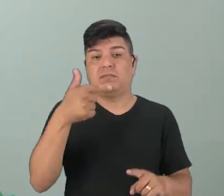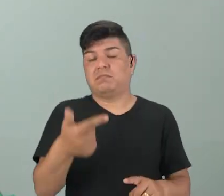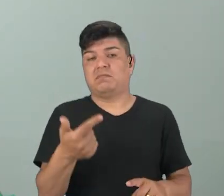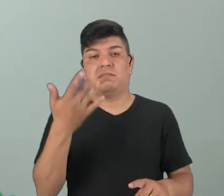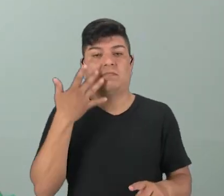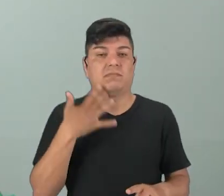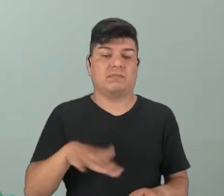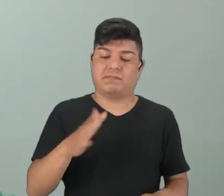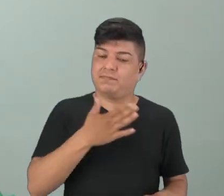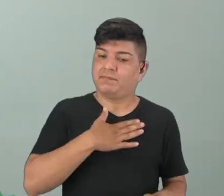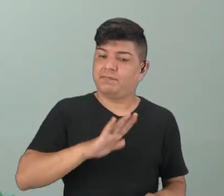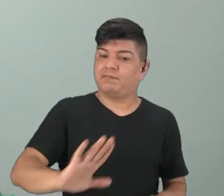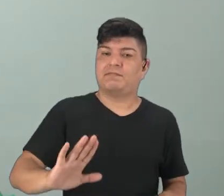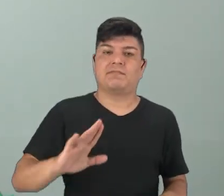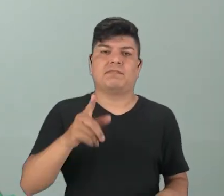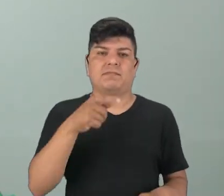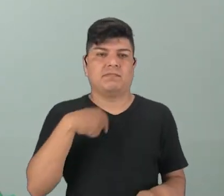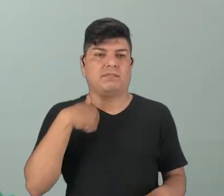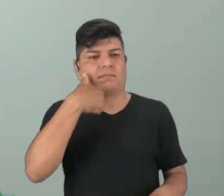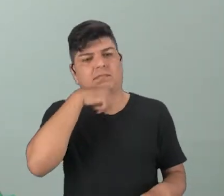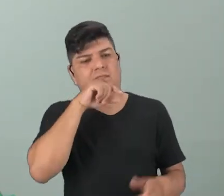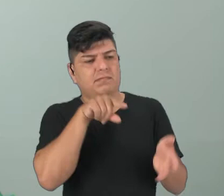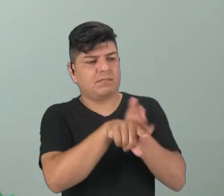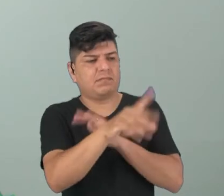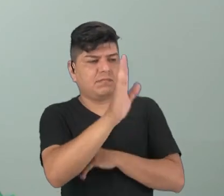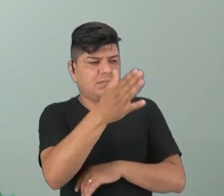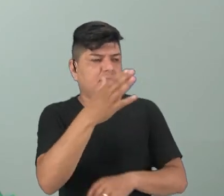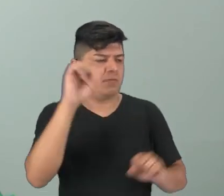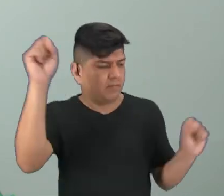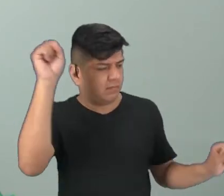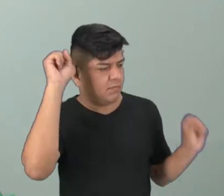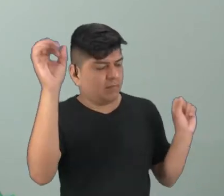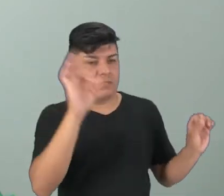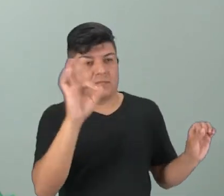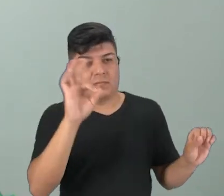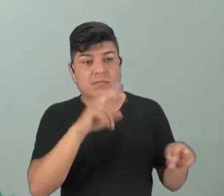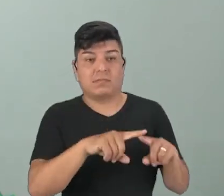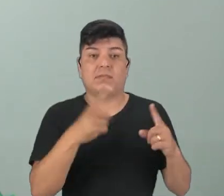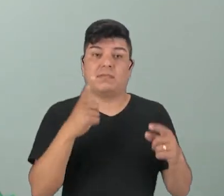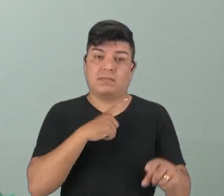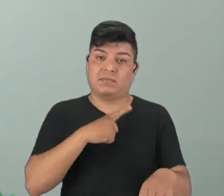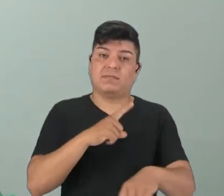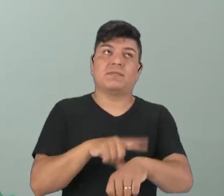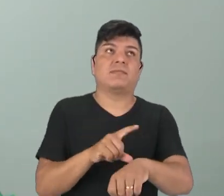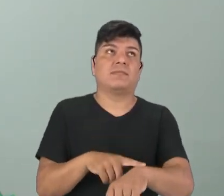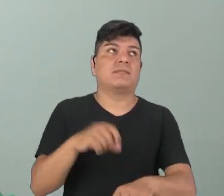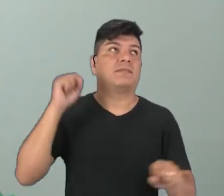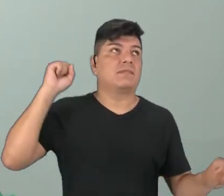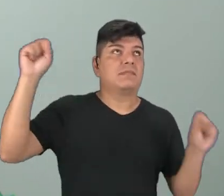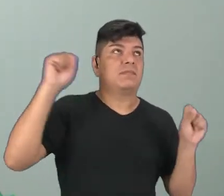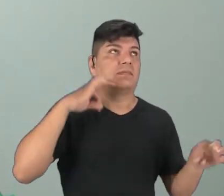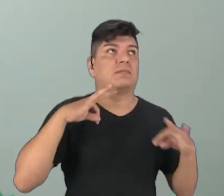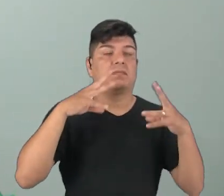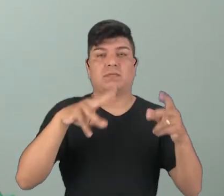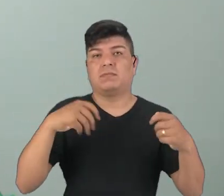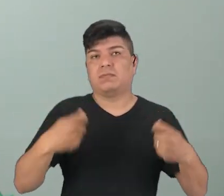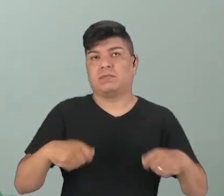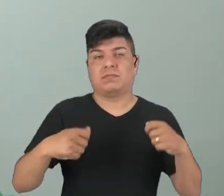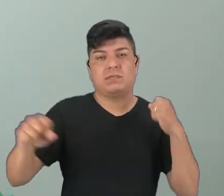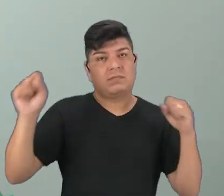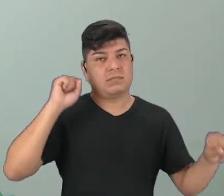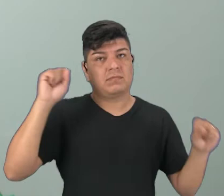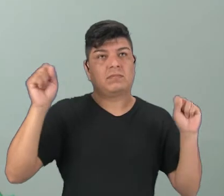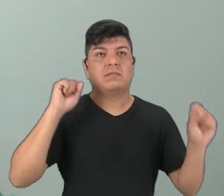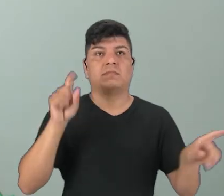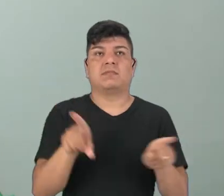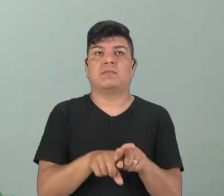uns, hein? Que a mamãe já tomou banho, não tomou banho, né? Mas tem a hora do banho, todo mundo tem que tomar o seu banho.